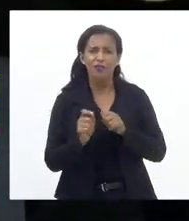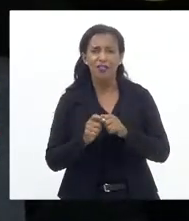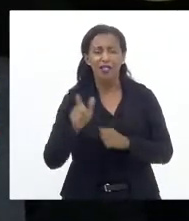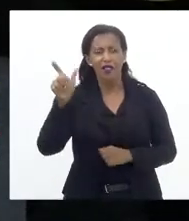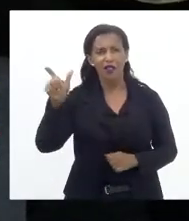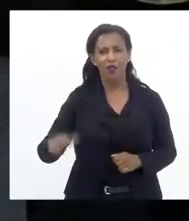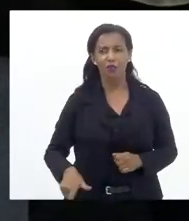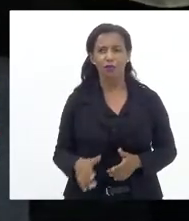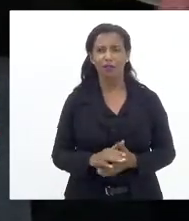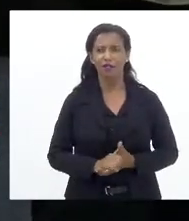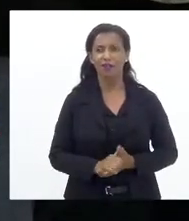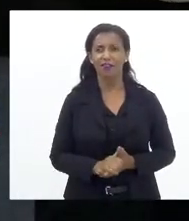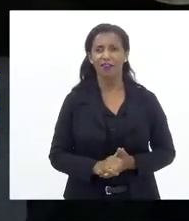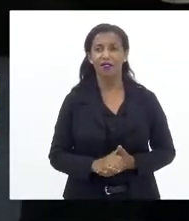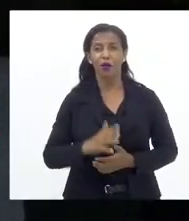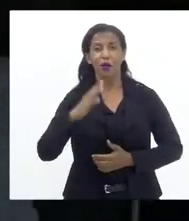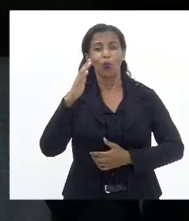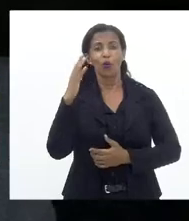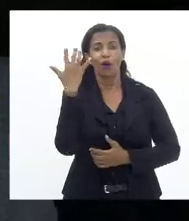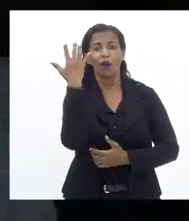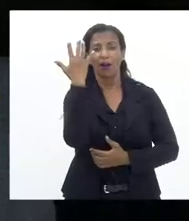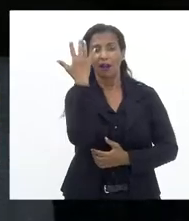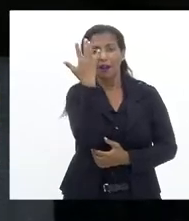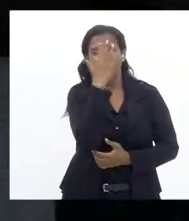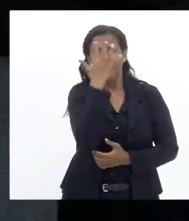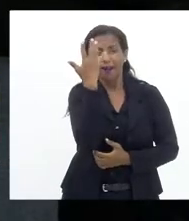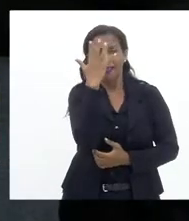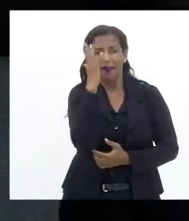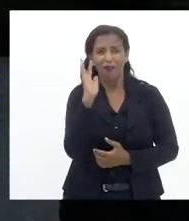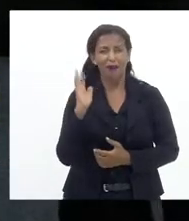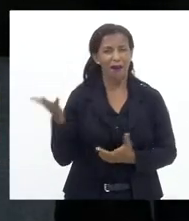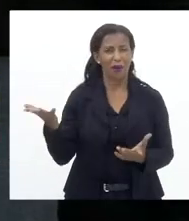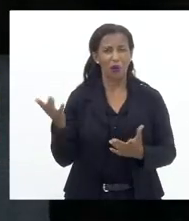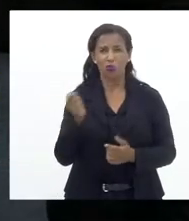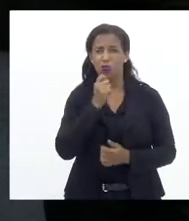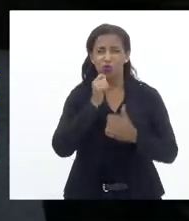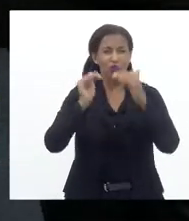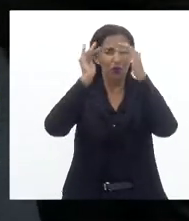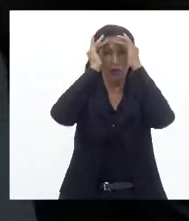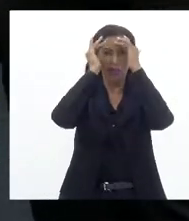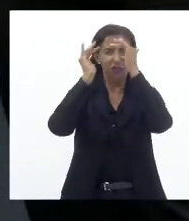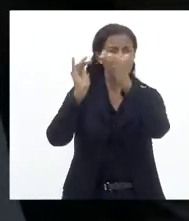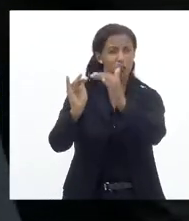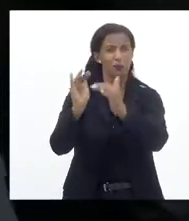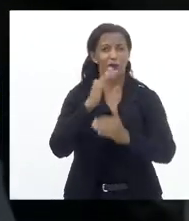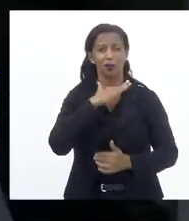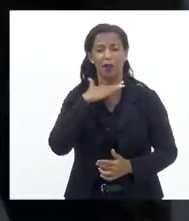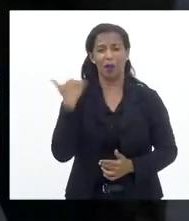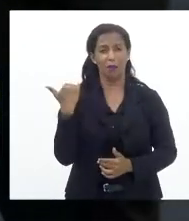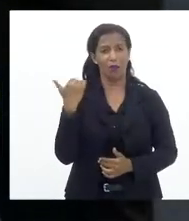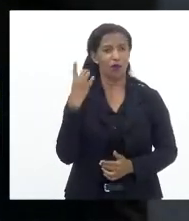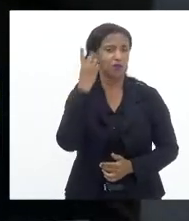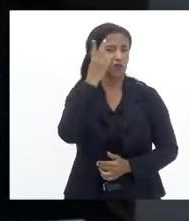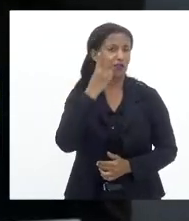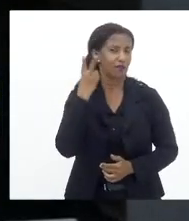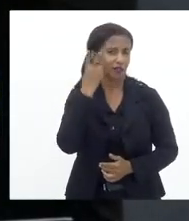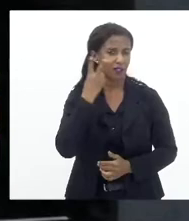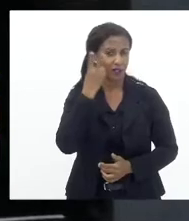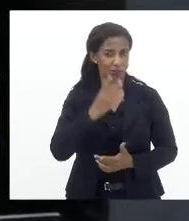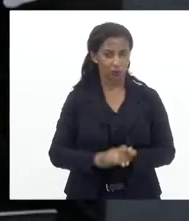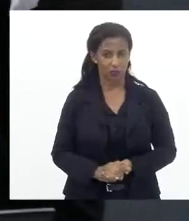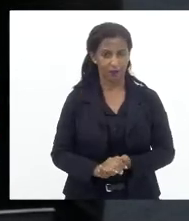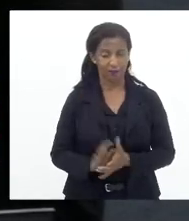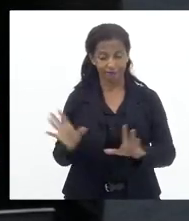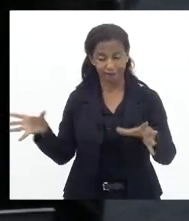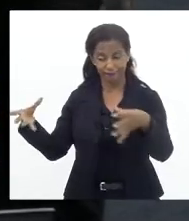né um carnaval com a morte da vereadora não respeitam a morte da vereadora e